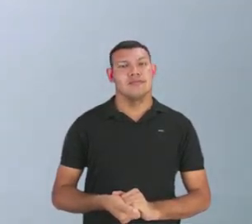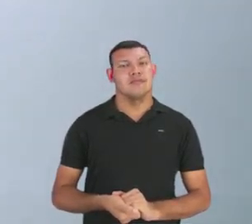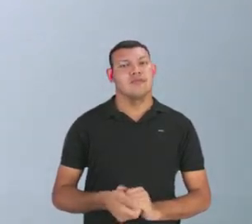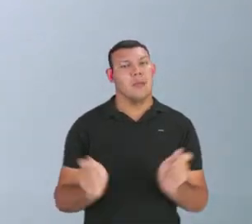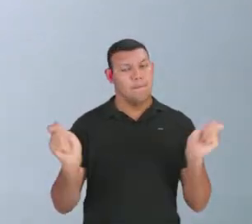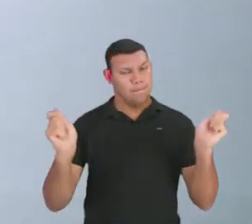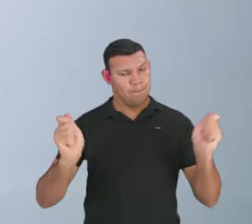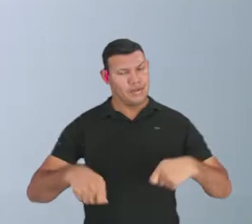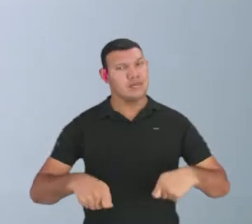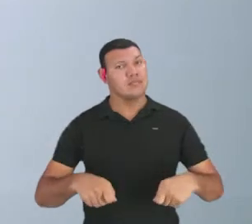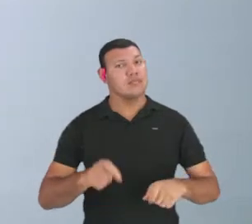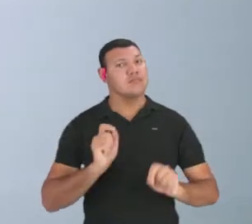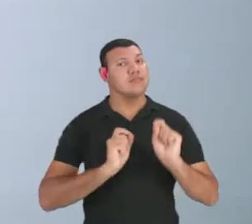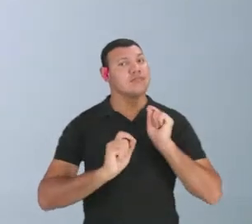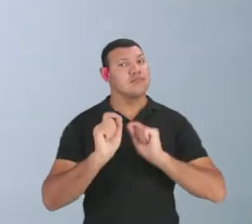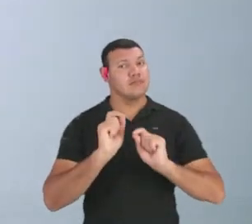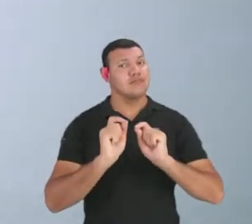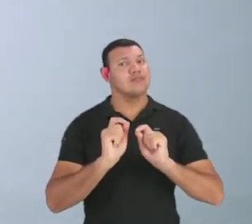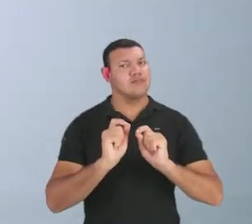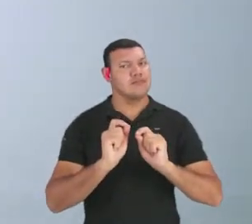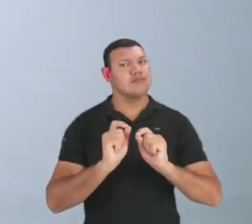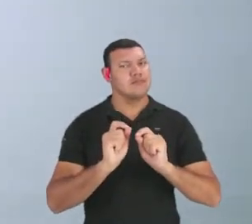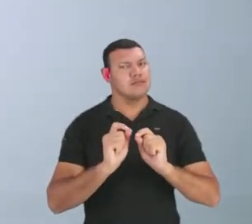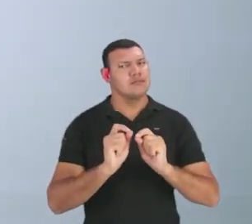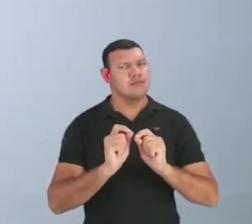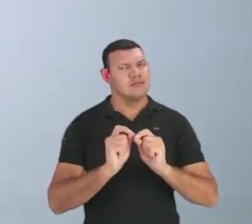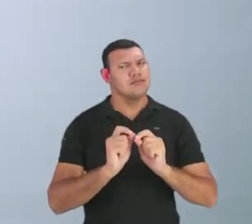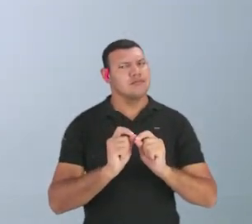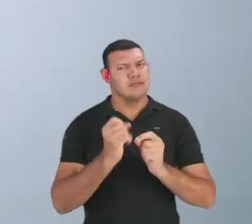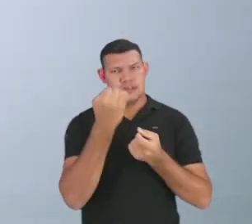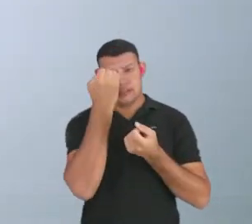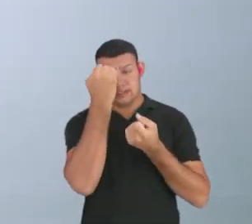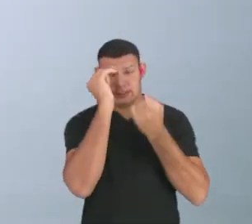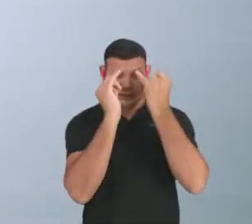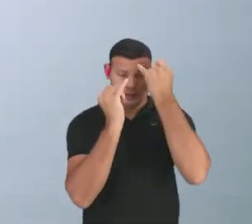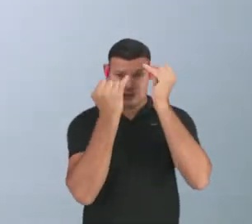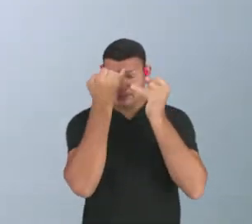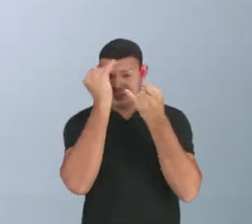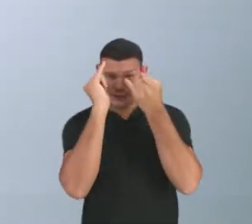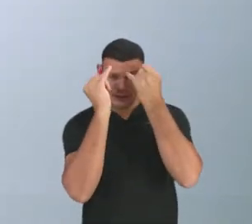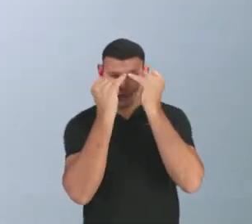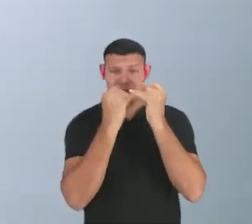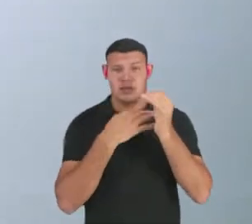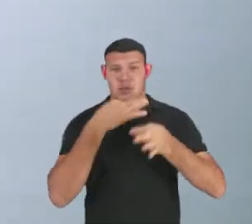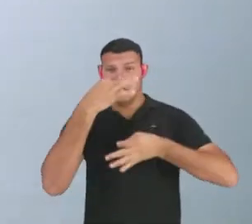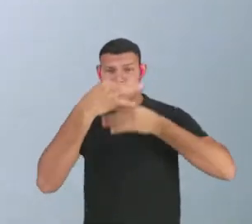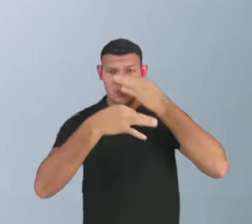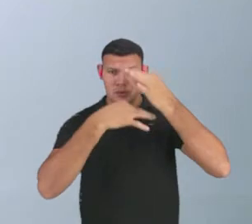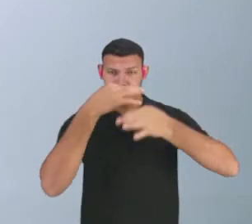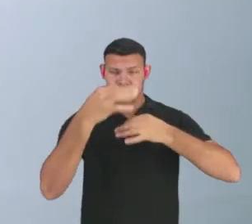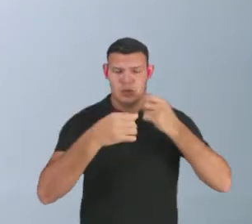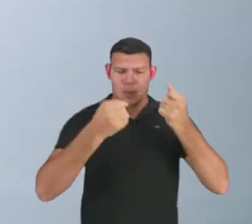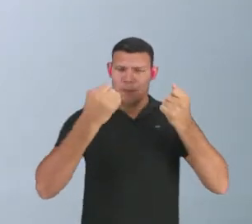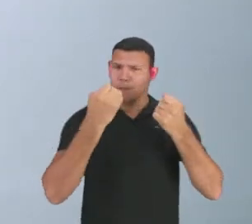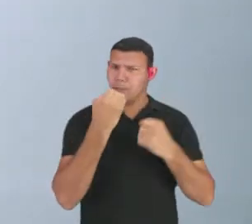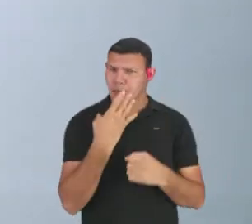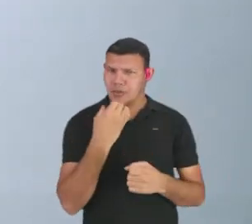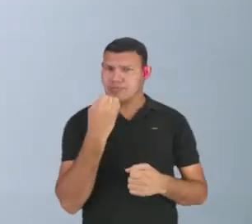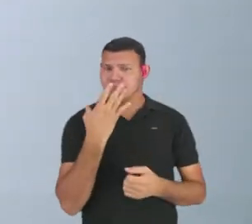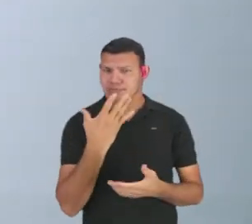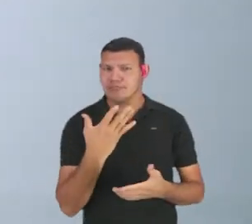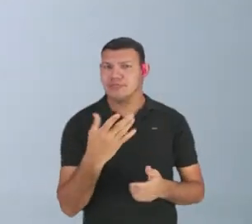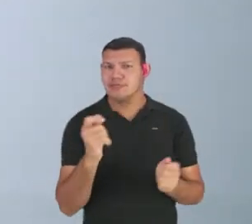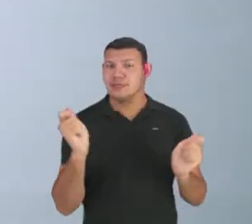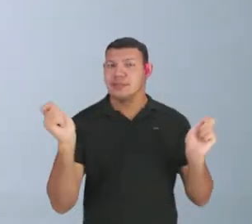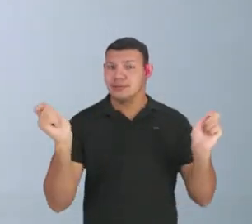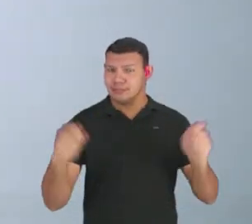é importante que você formule argumentos consistentes, capazes de fazer o leitor